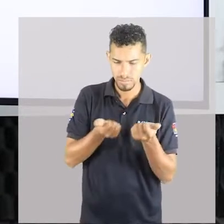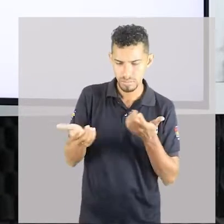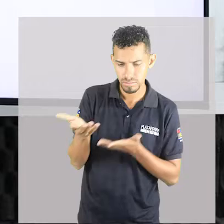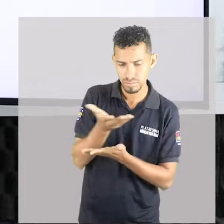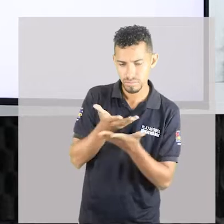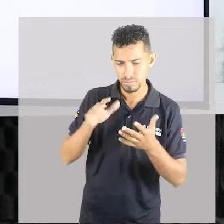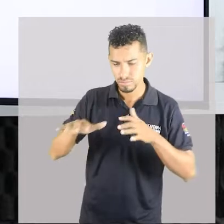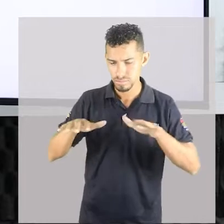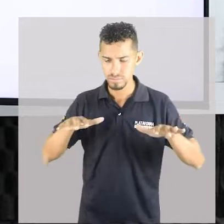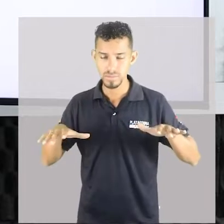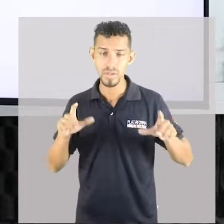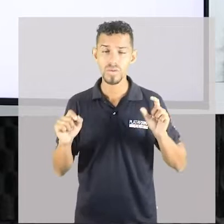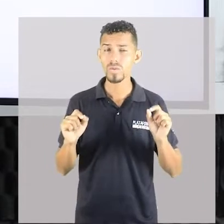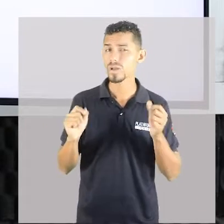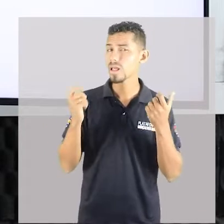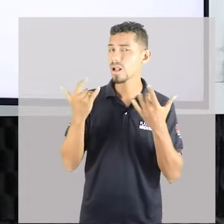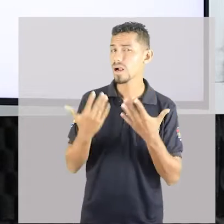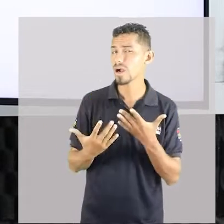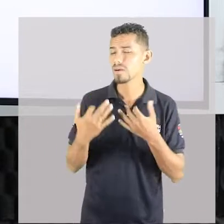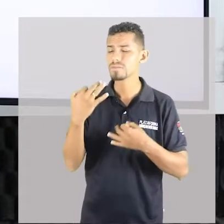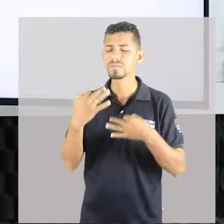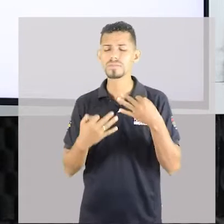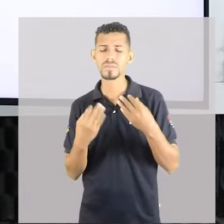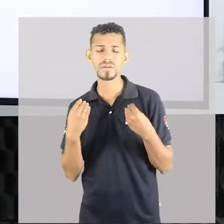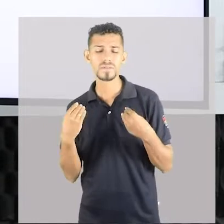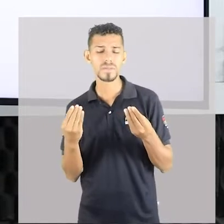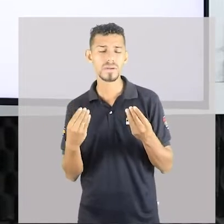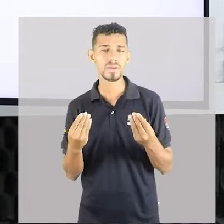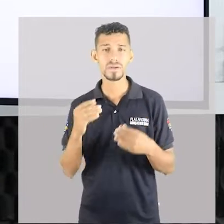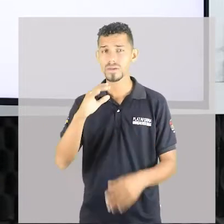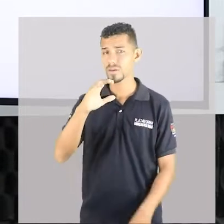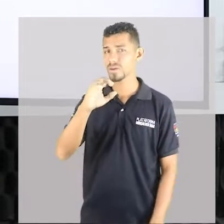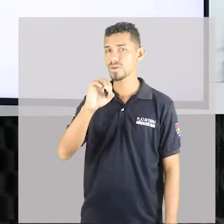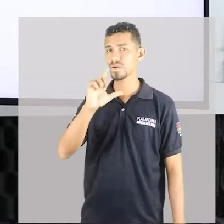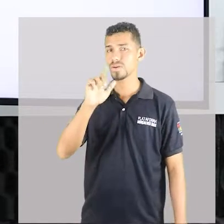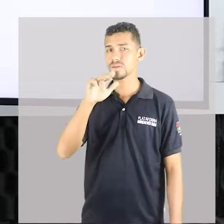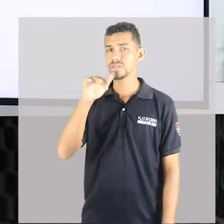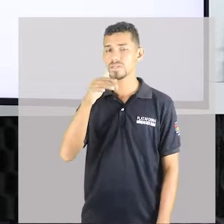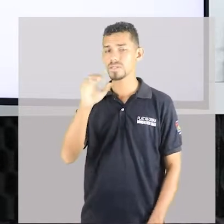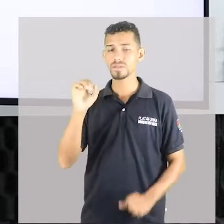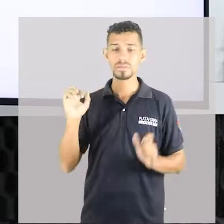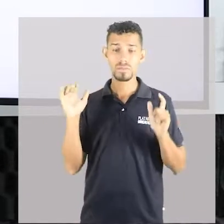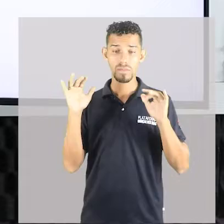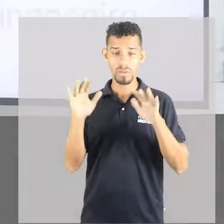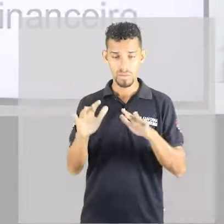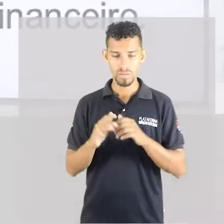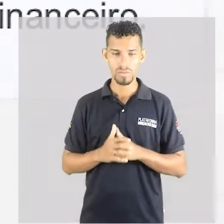que antecede, o que justifica esse processo de colonização.